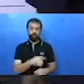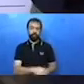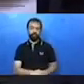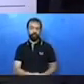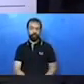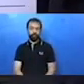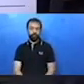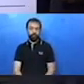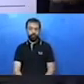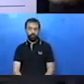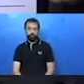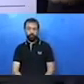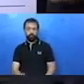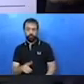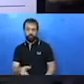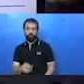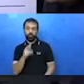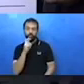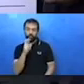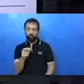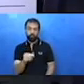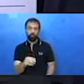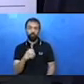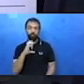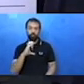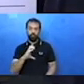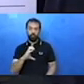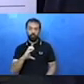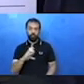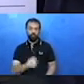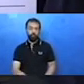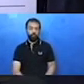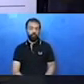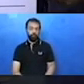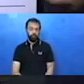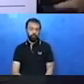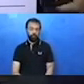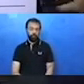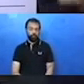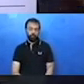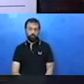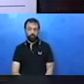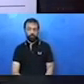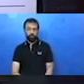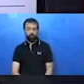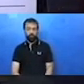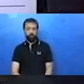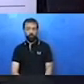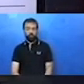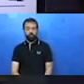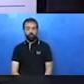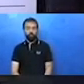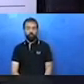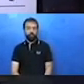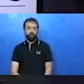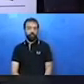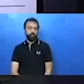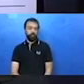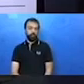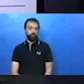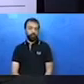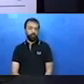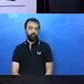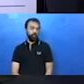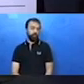ventos, vocês vão responder a letra C. Vocês têm a transparência, senão vocês pegam essa aula